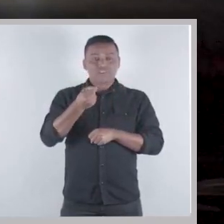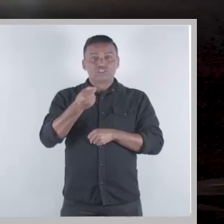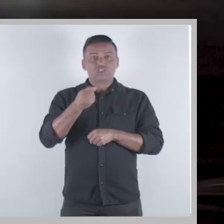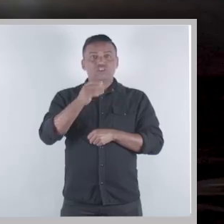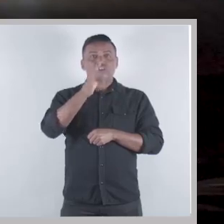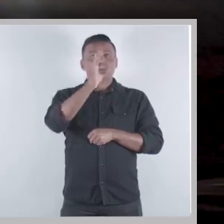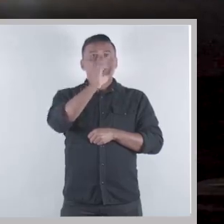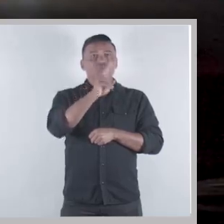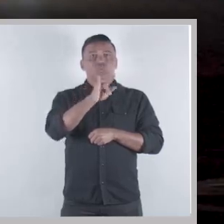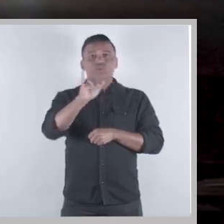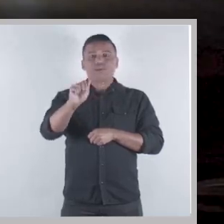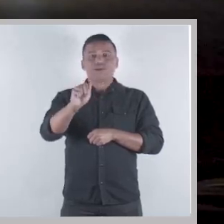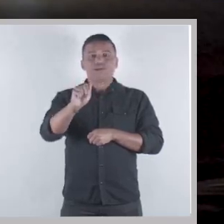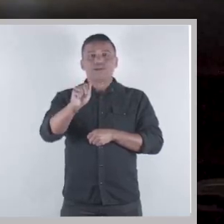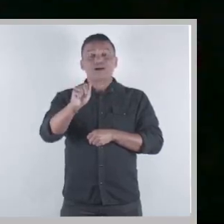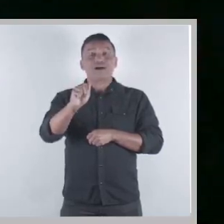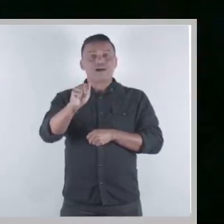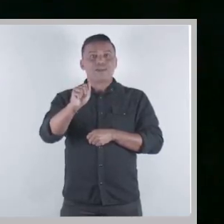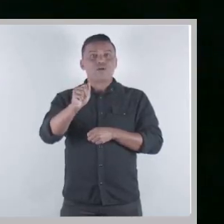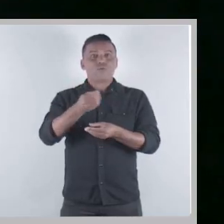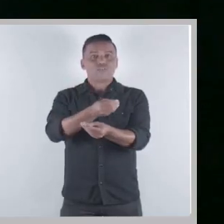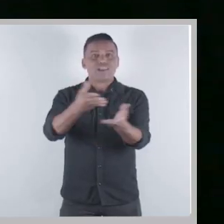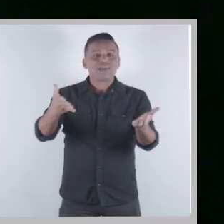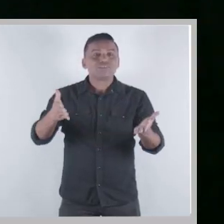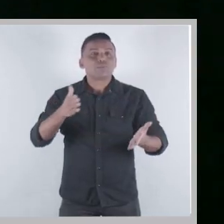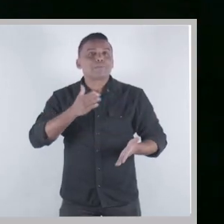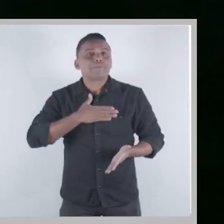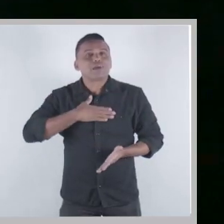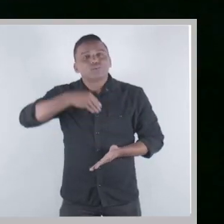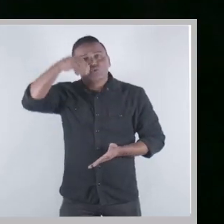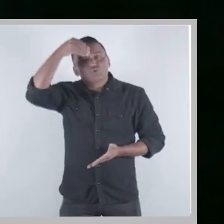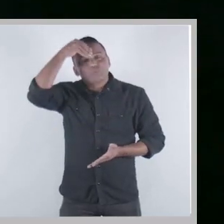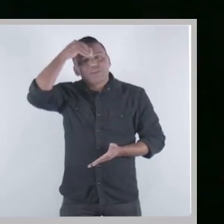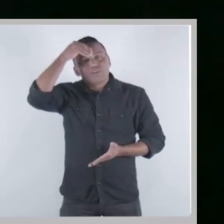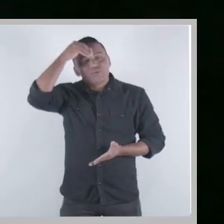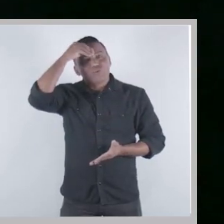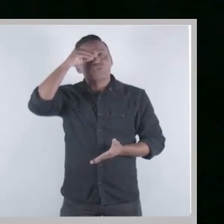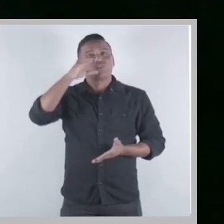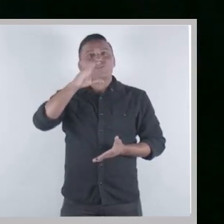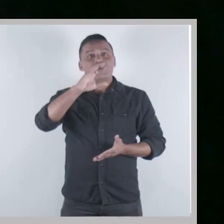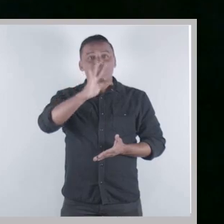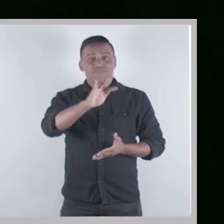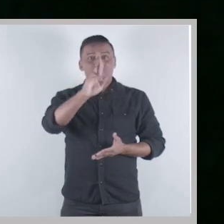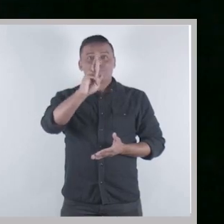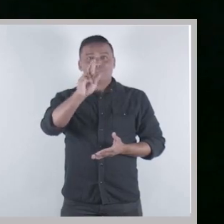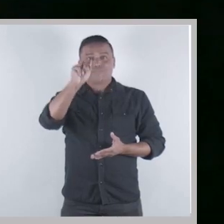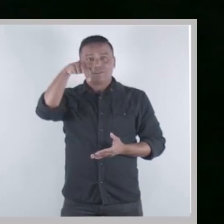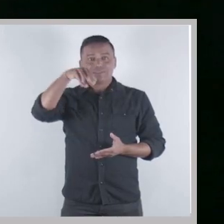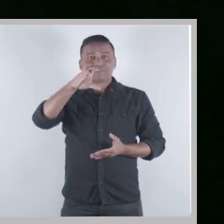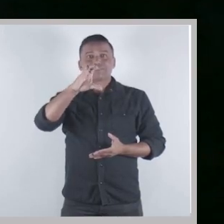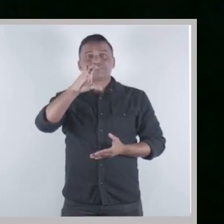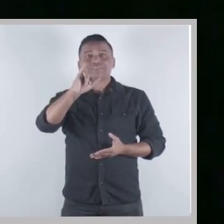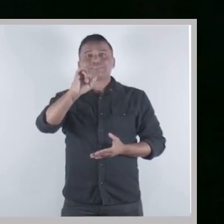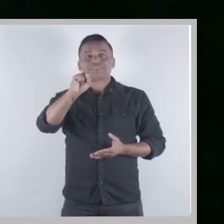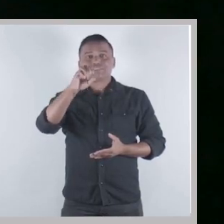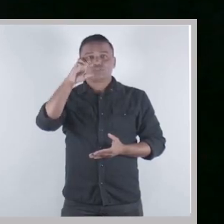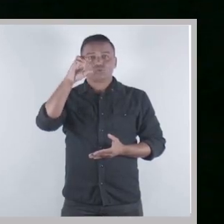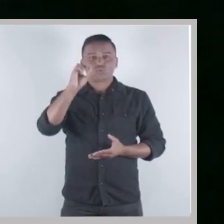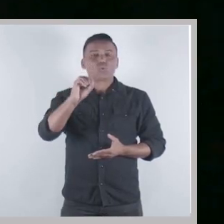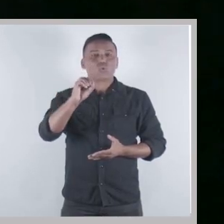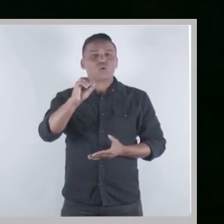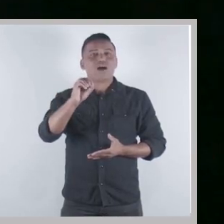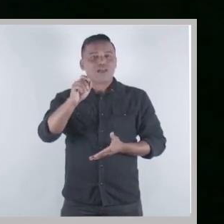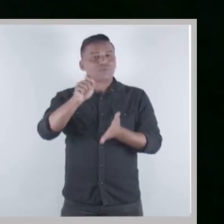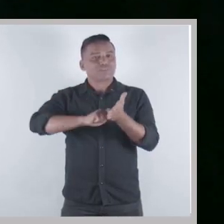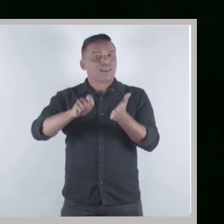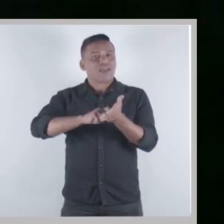um livro que eu dedico ao meu sobrinho Francisco, que nasceu ao longo de 2020, e por isso eu escrevo para